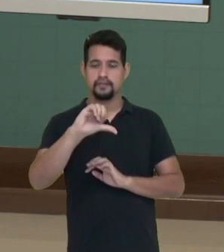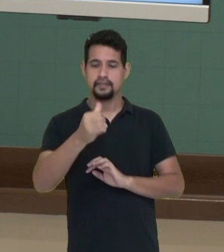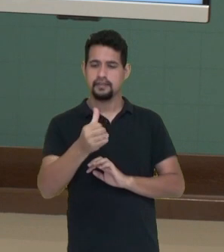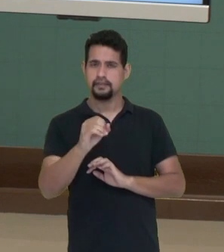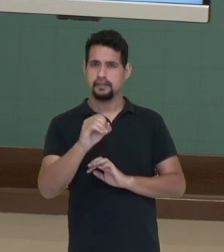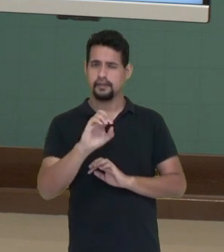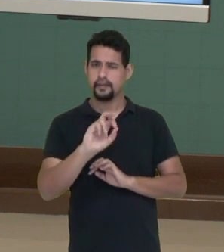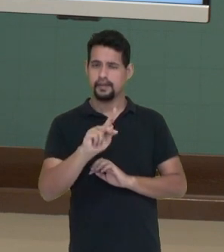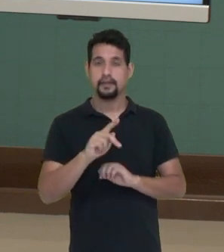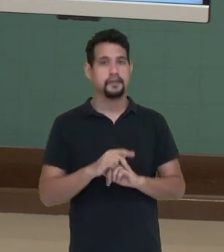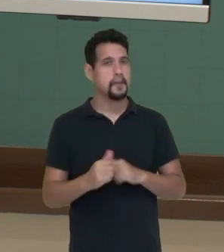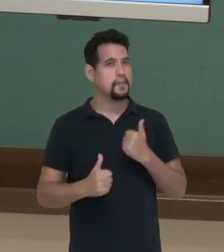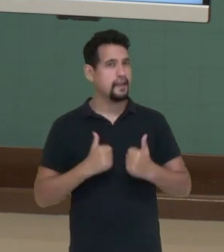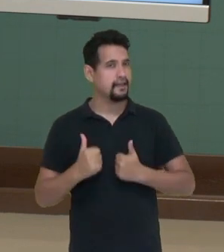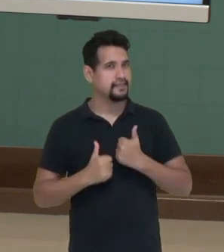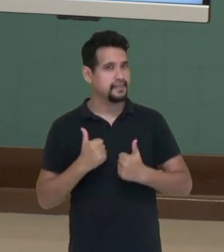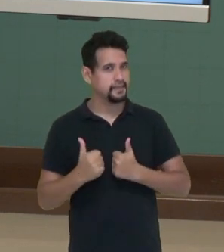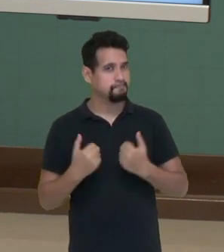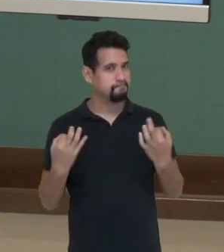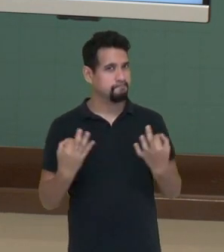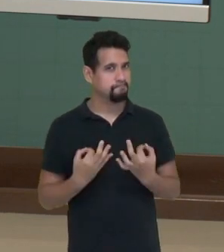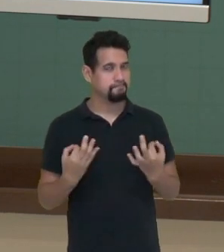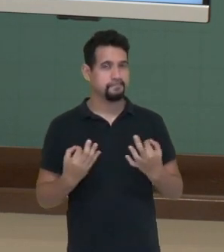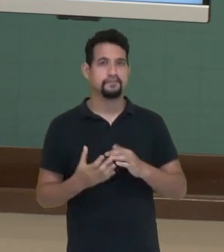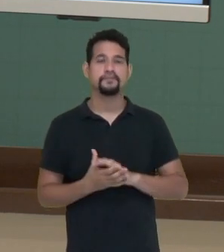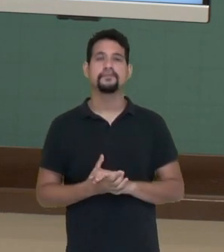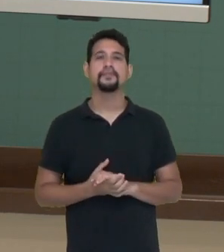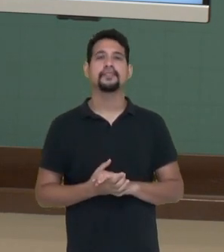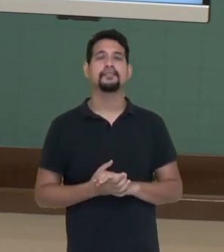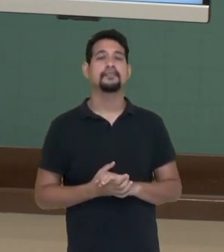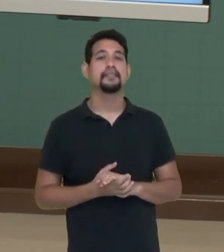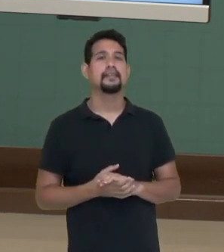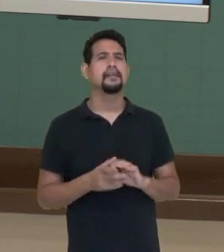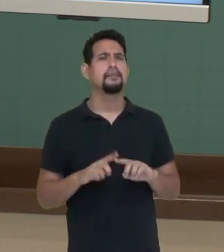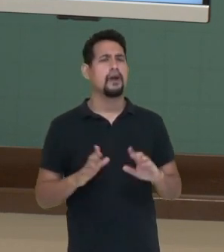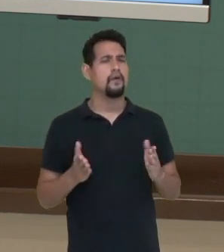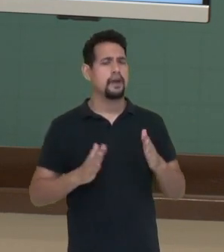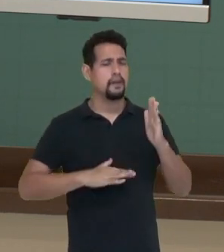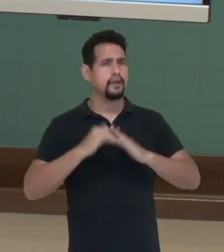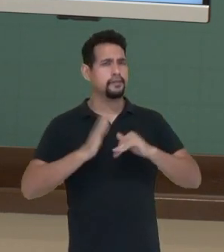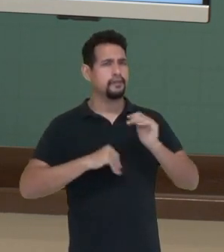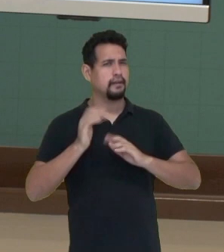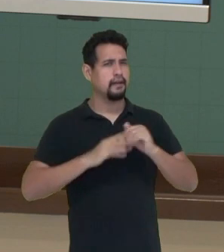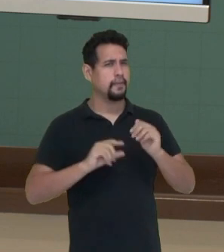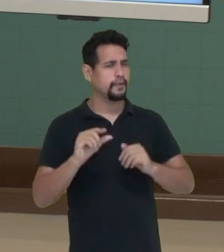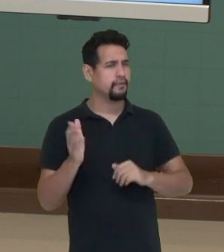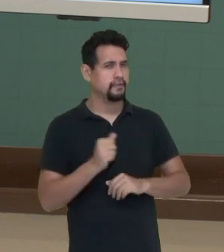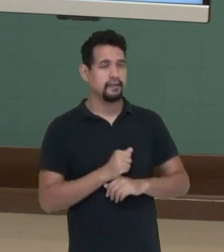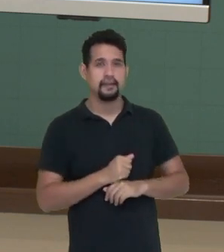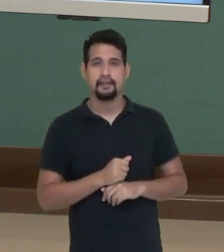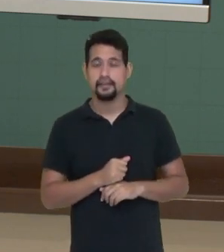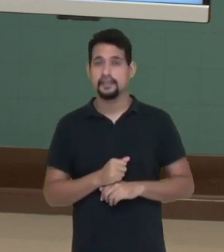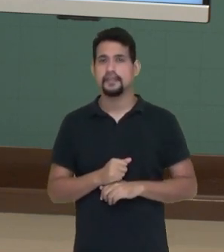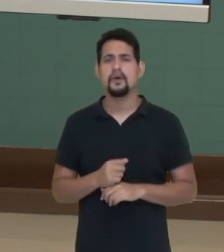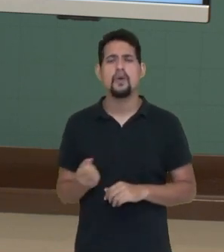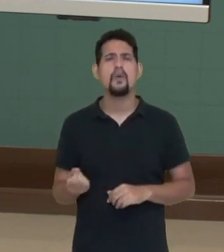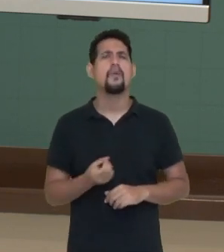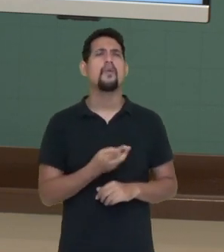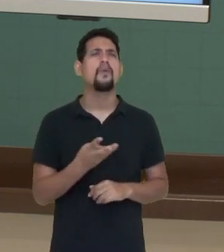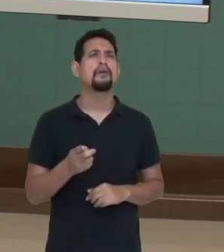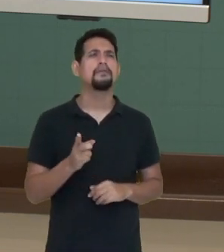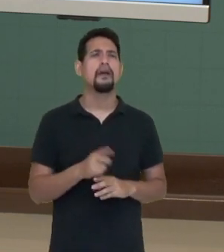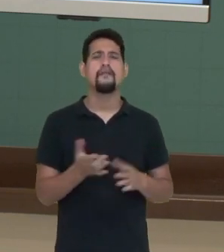65.960, tá bom? Belezinha? Tá joia? Então, tá bom. E aí, bora praticar mais um pouquinho? Olha lá, quanto custa